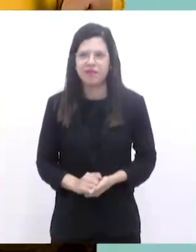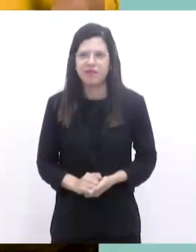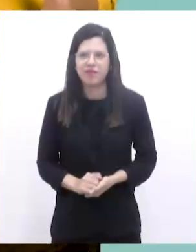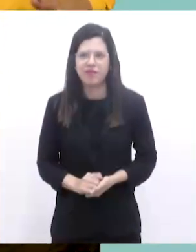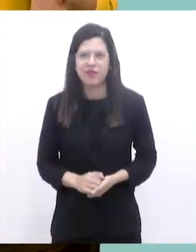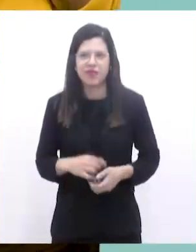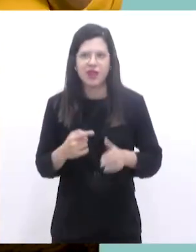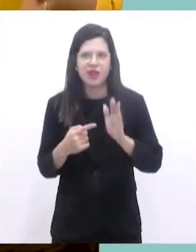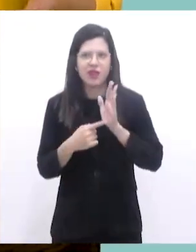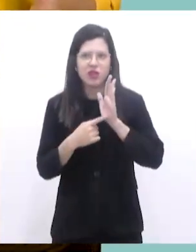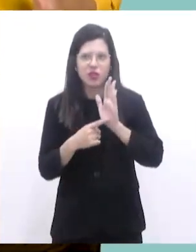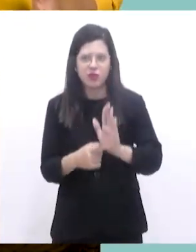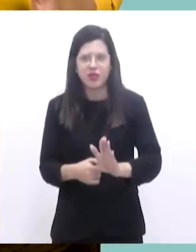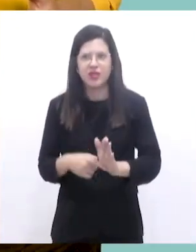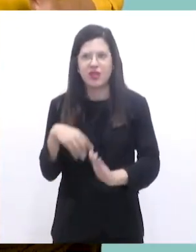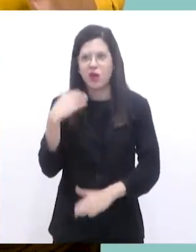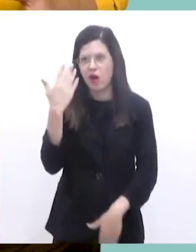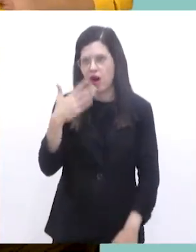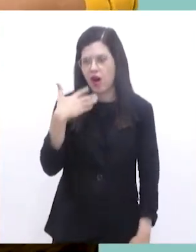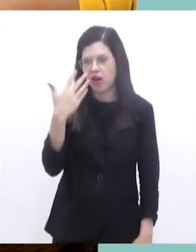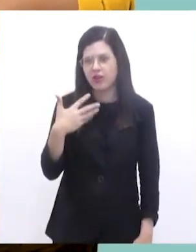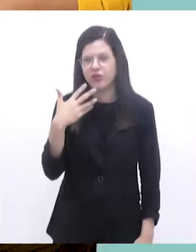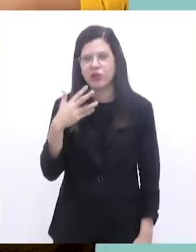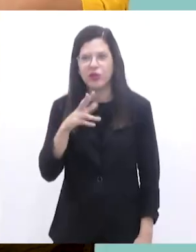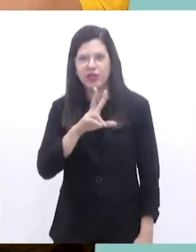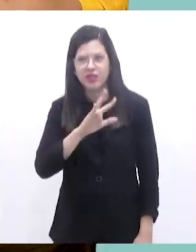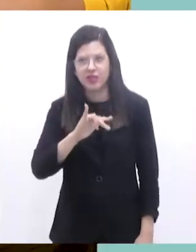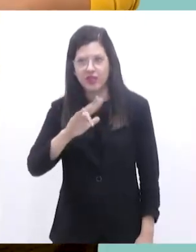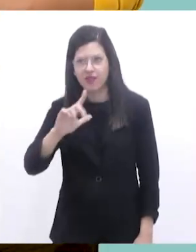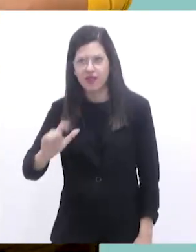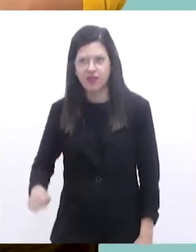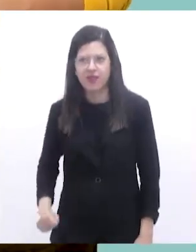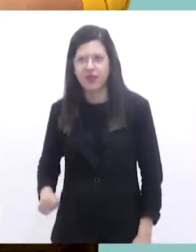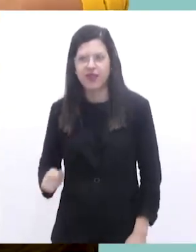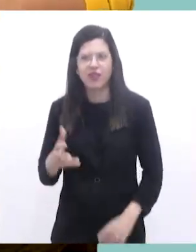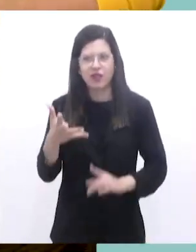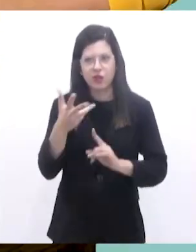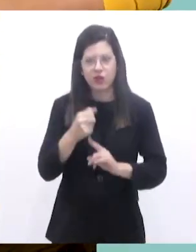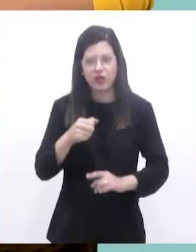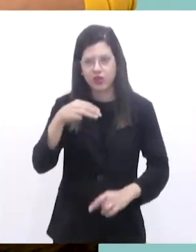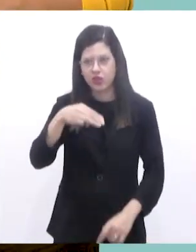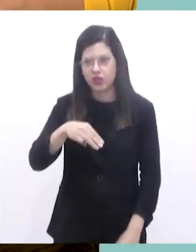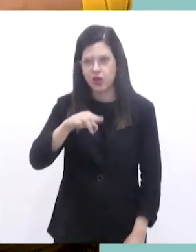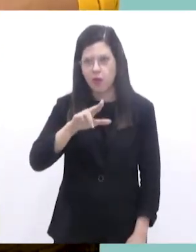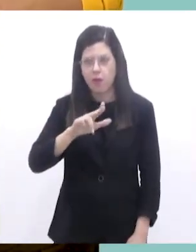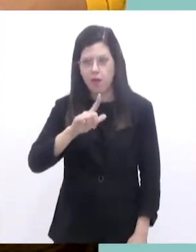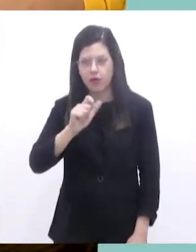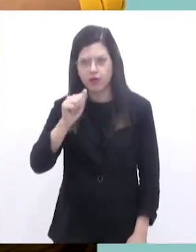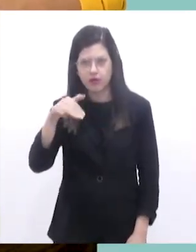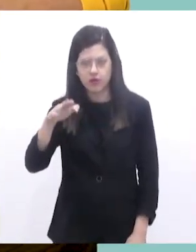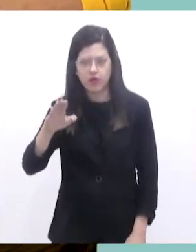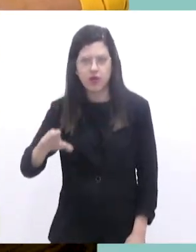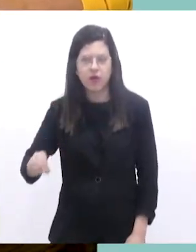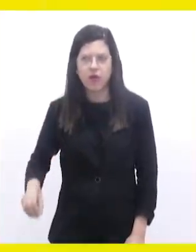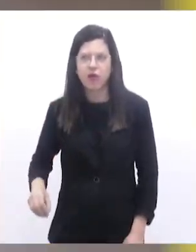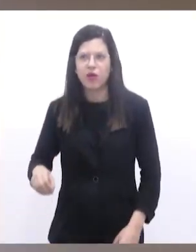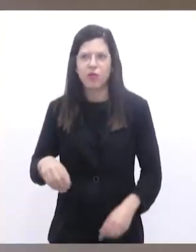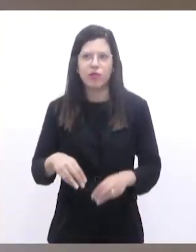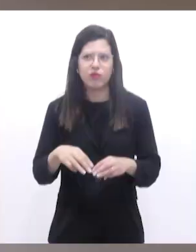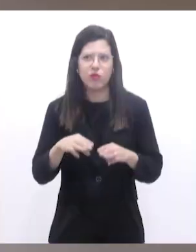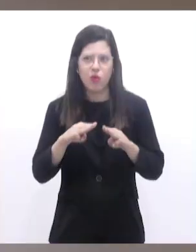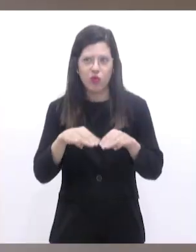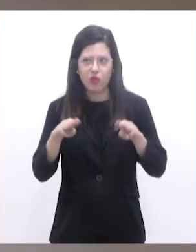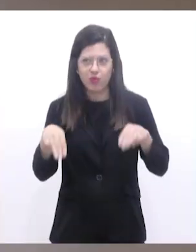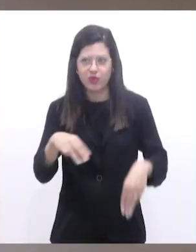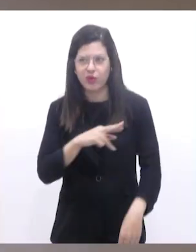A exposição O Canto da Vila, do artista visual Mulambo, está em cartaz na Galeria do Lago, no Museu da República.